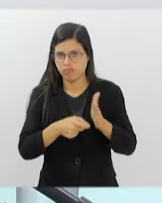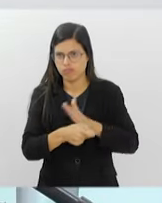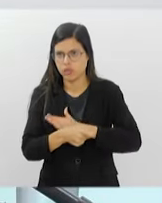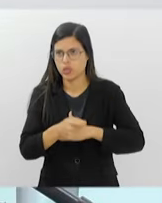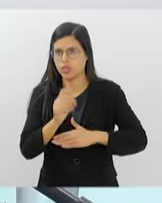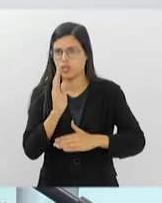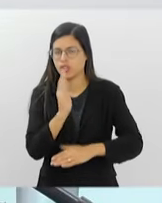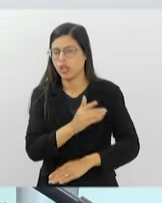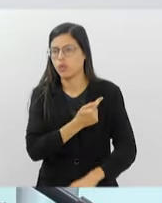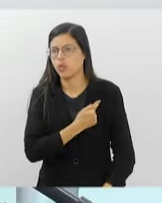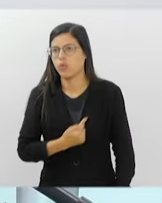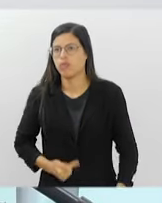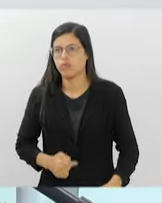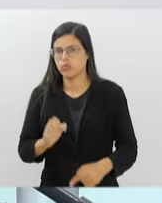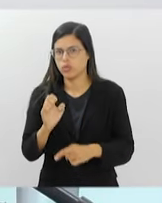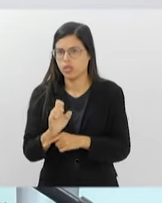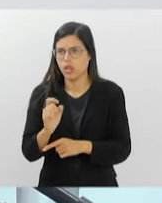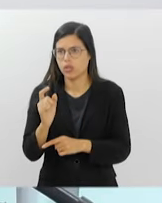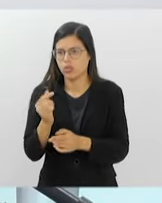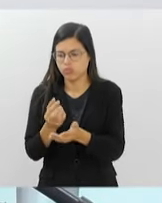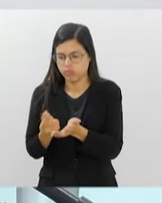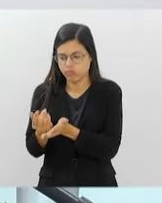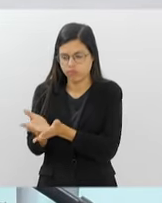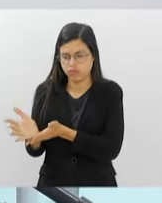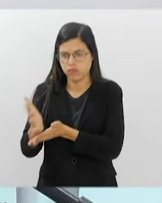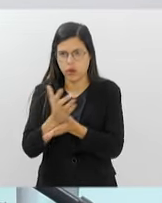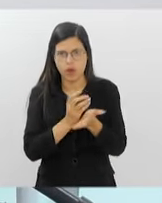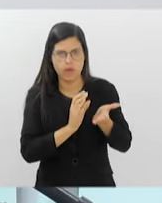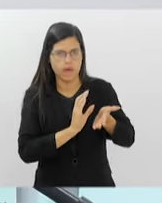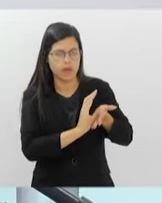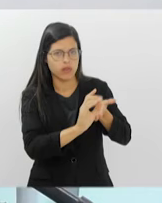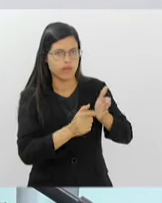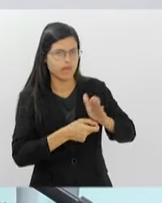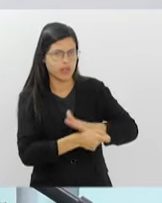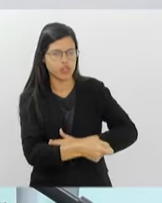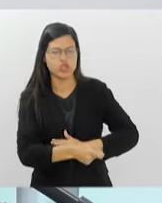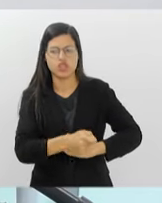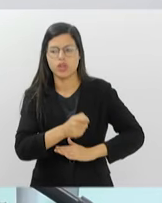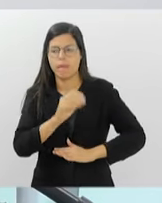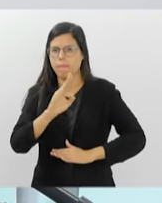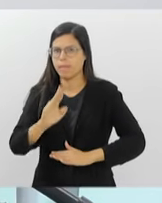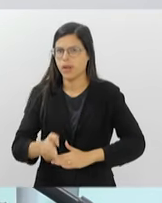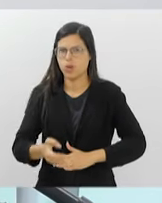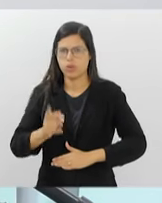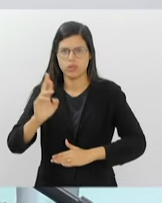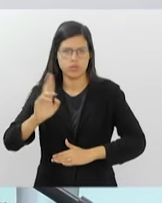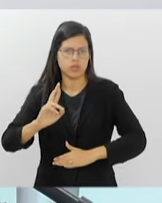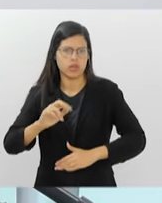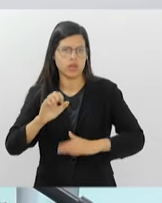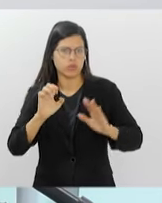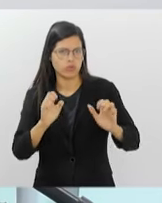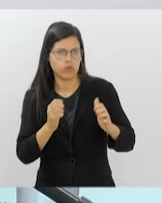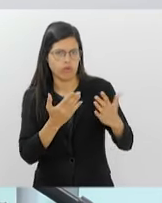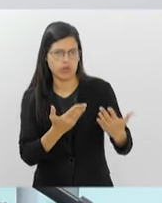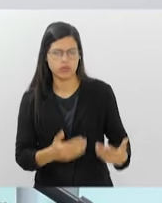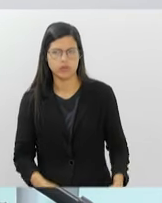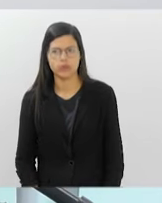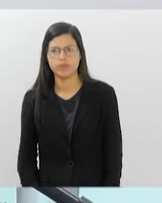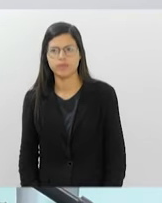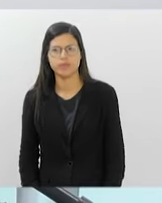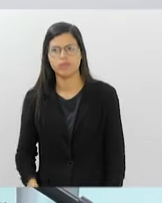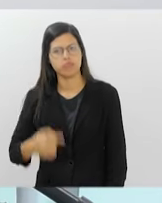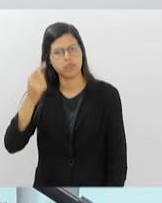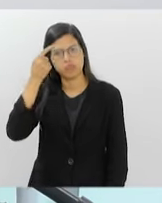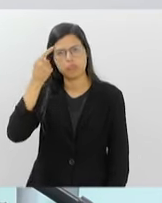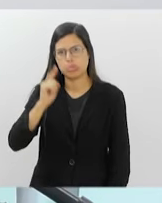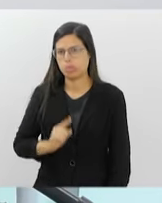Estado aporte de recurso para o evento Olha vou investir x milhões de reais no evento não sei se